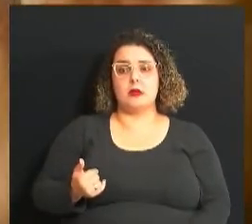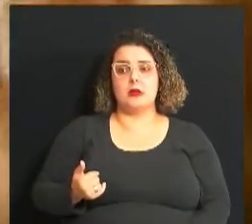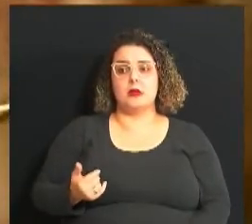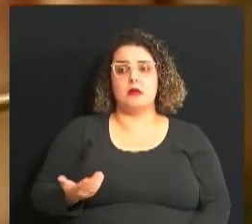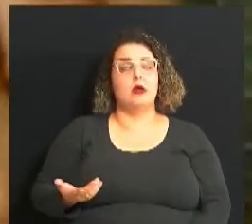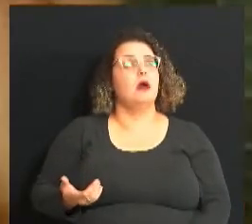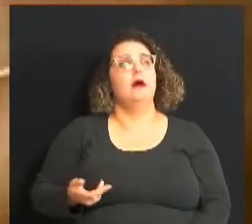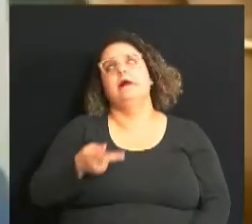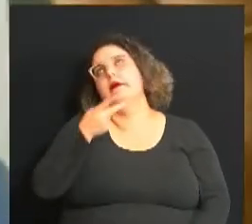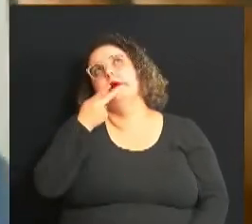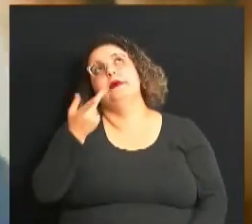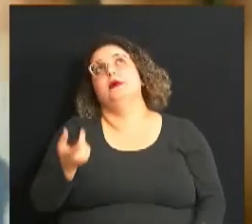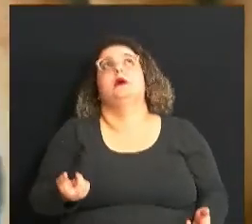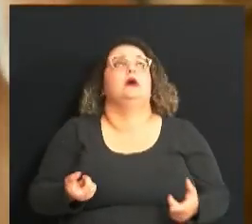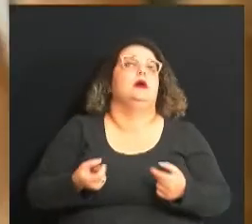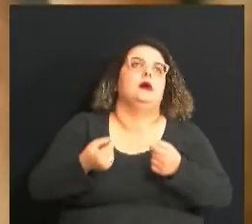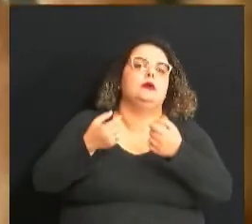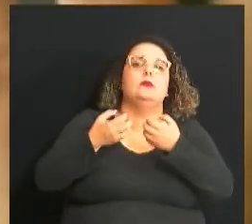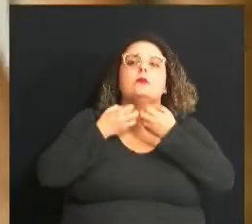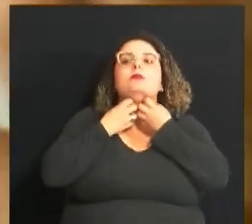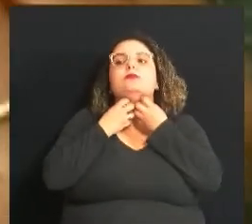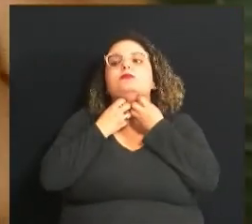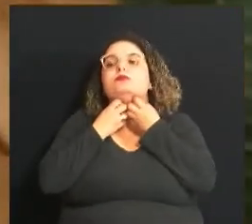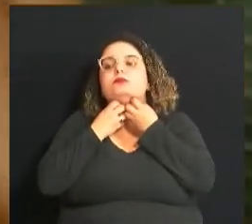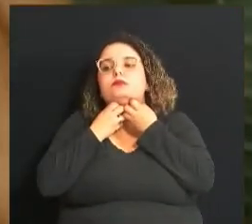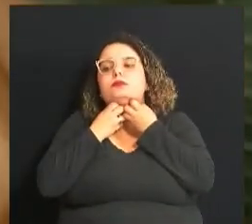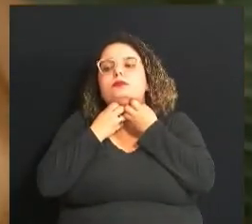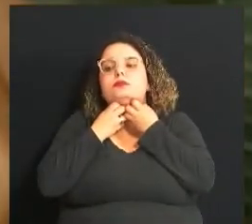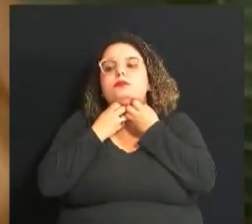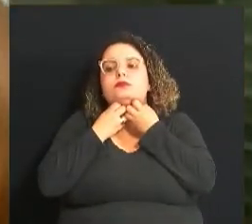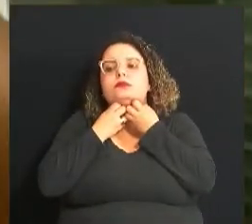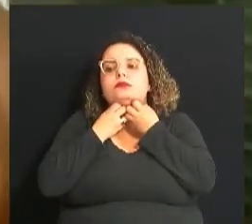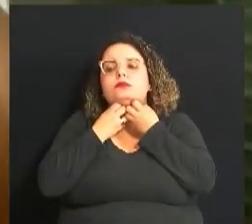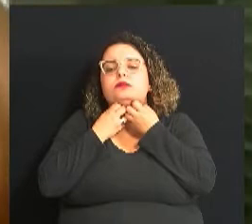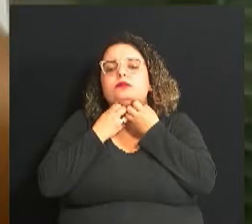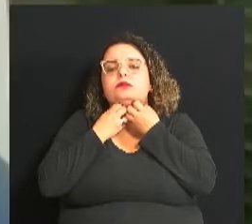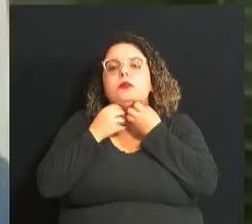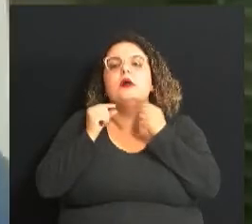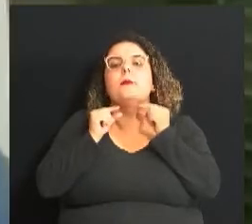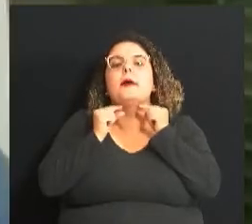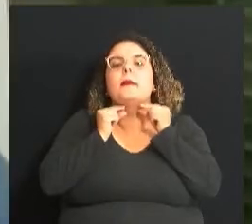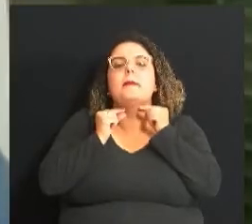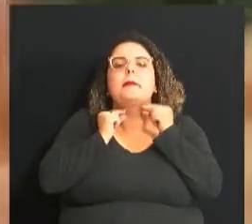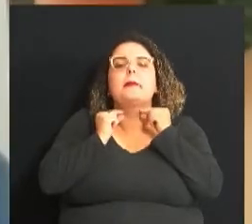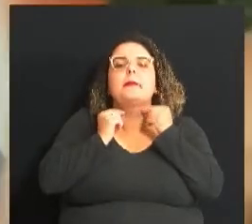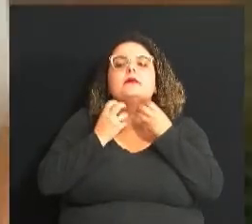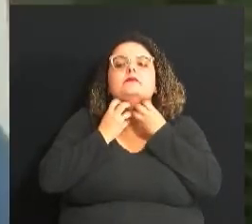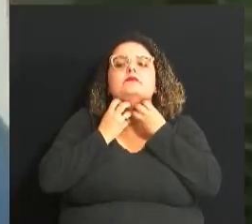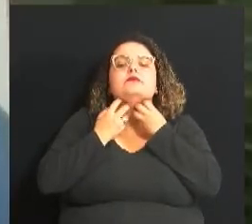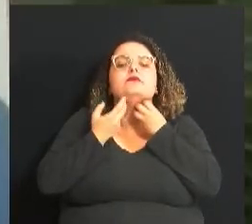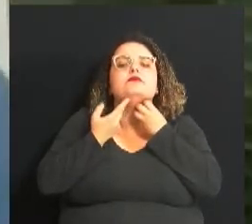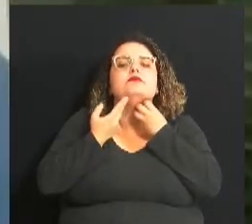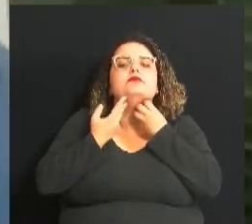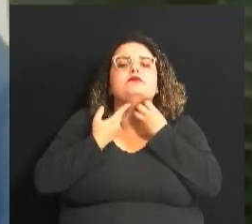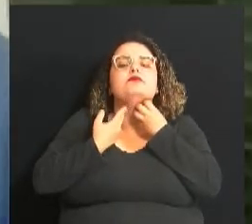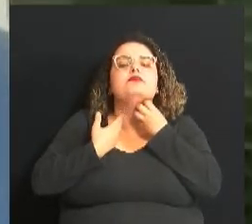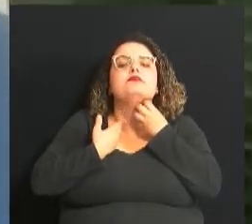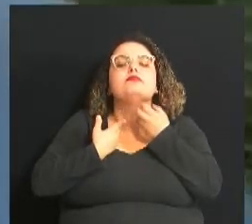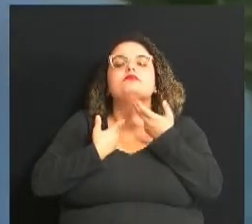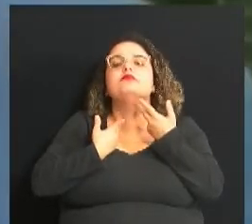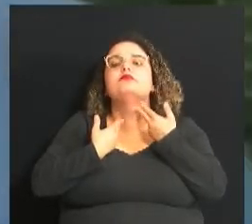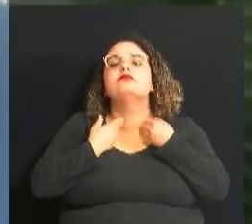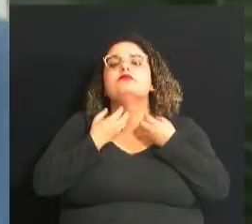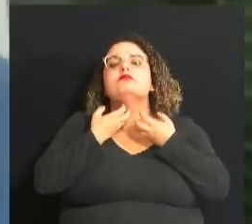câncer de tireoide. Muitas vezes, aqueles pequenos nódulos que são câncer, você opera e cura. Ele pode depois ter que